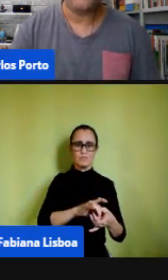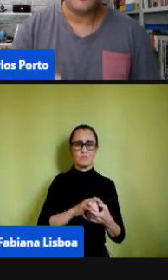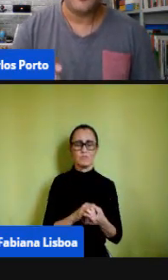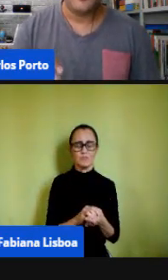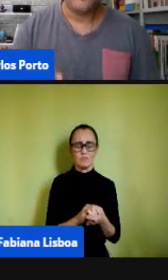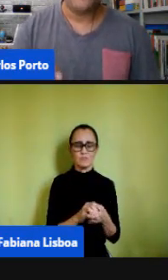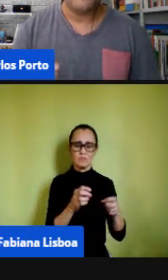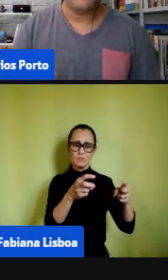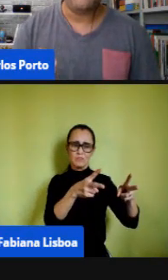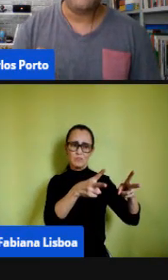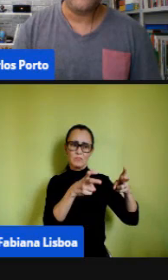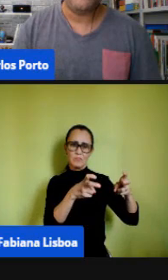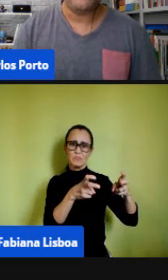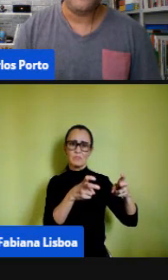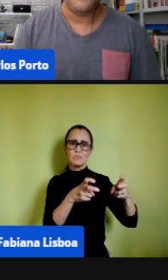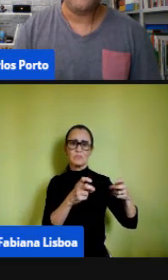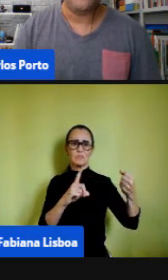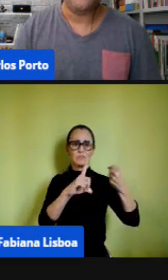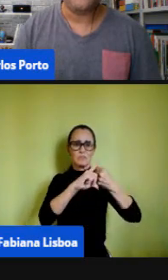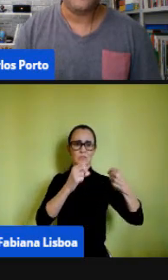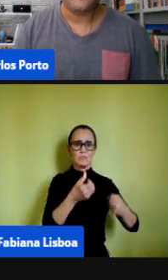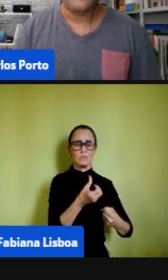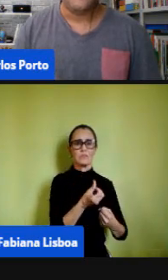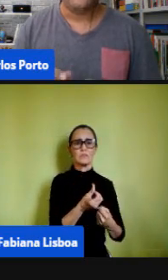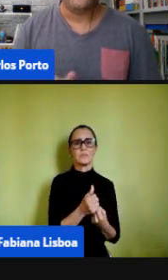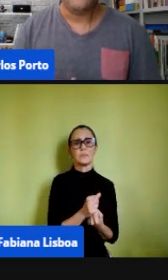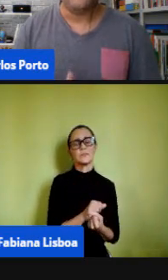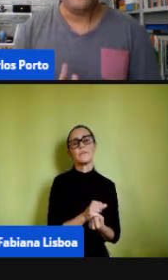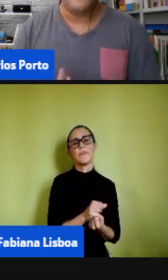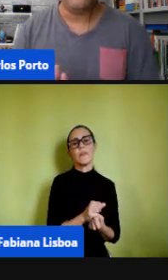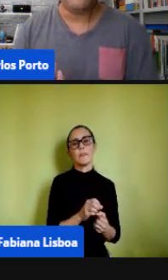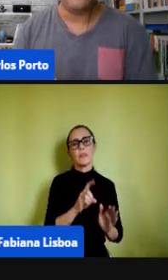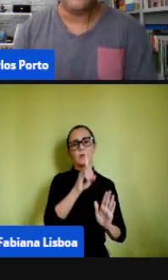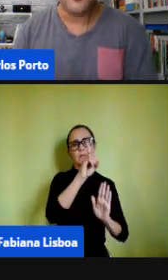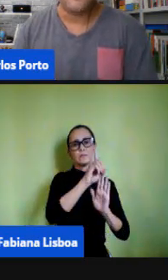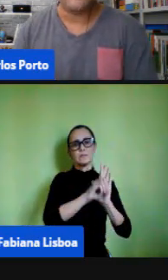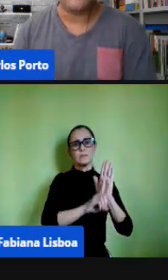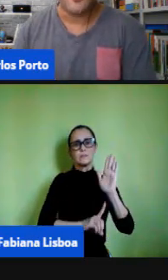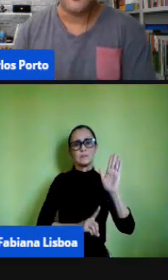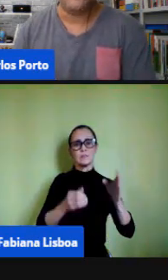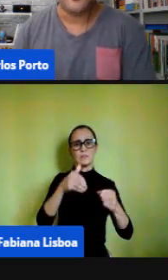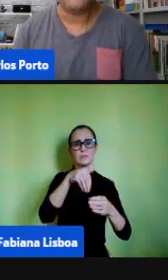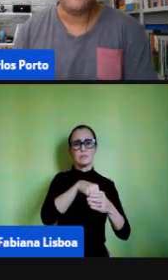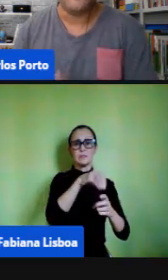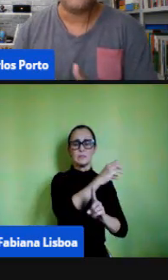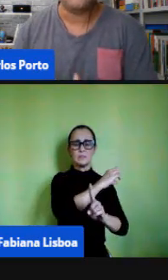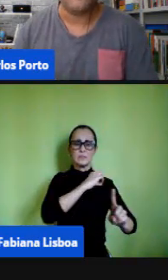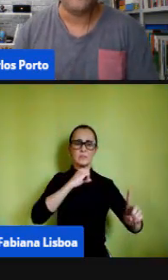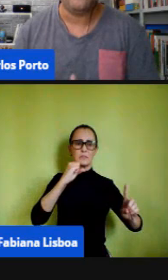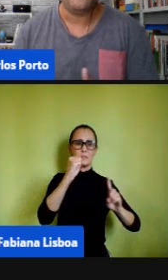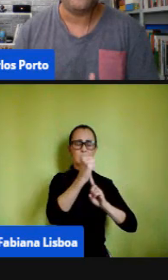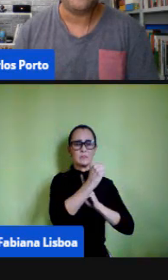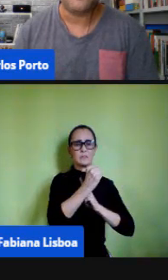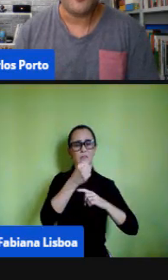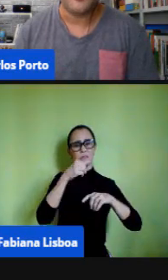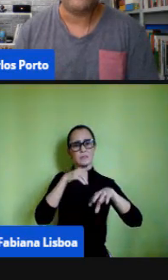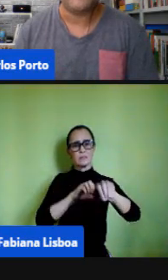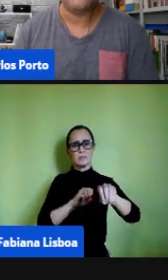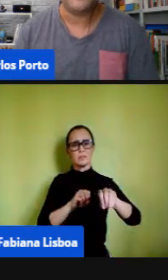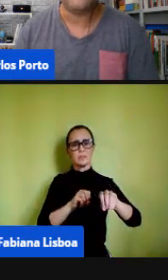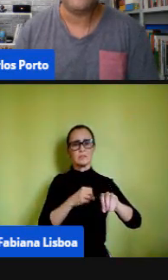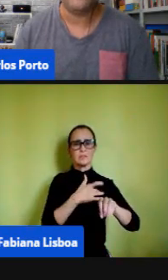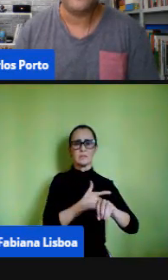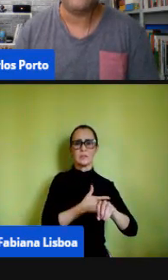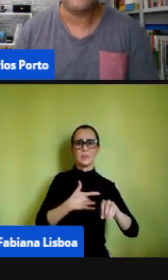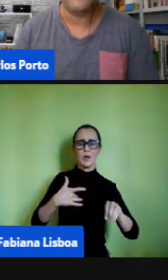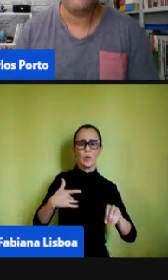perceba, o artigo 6 diz o seguinte: são direitos sociais a educação, a saúde, o trabalho, o